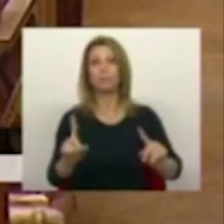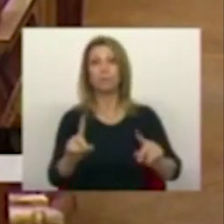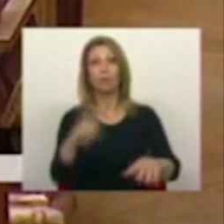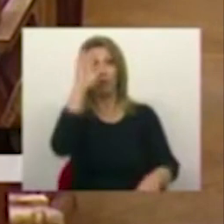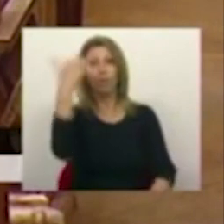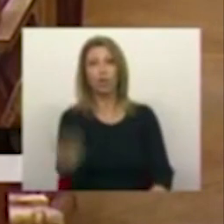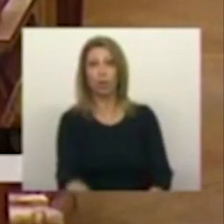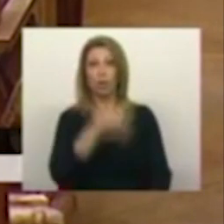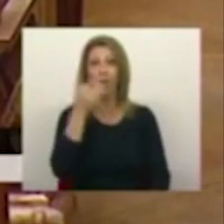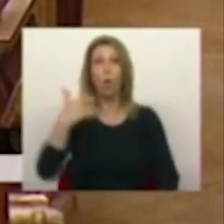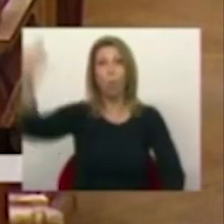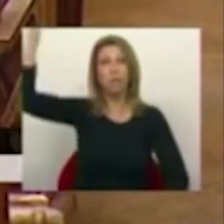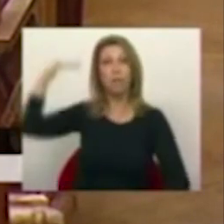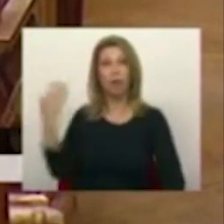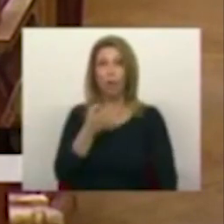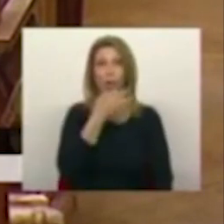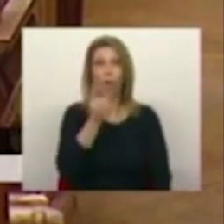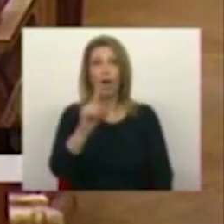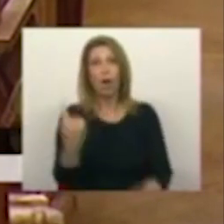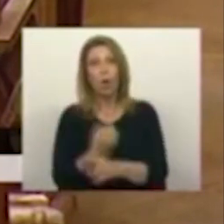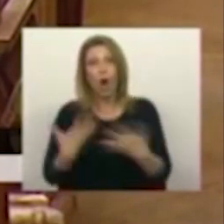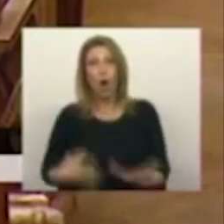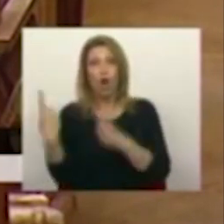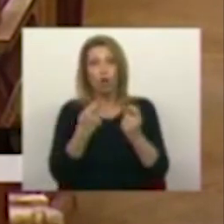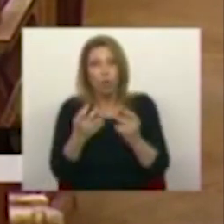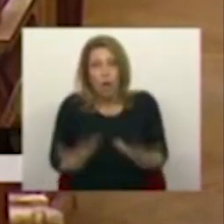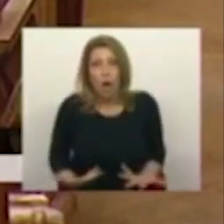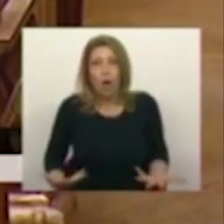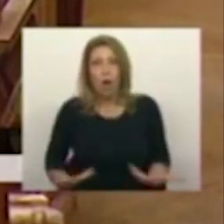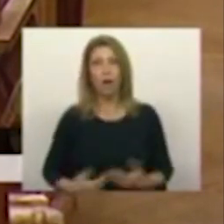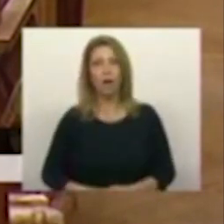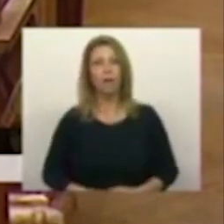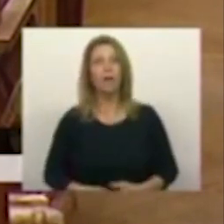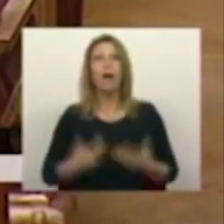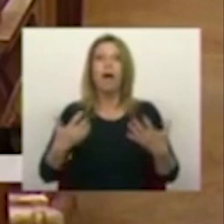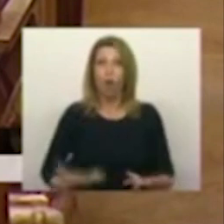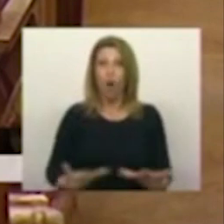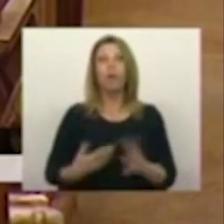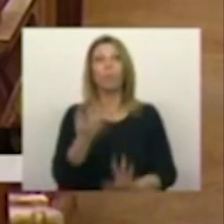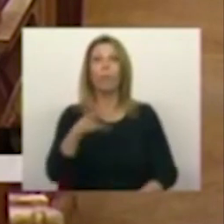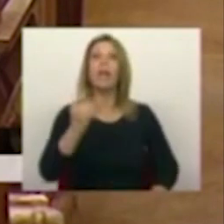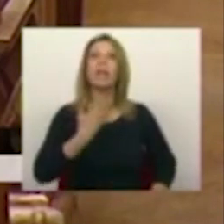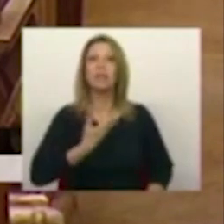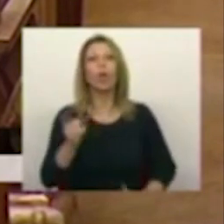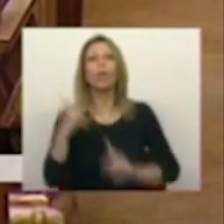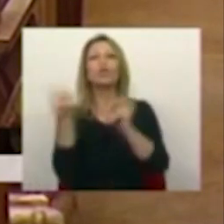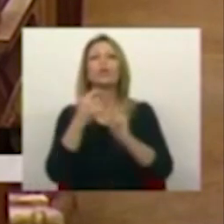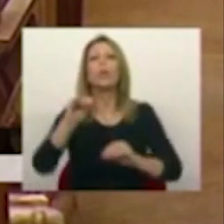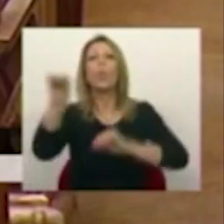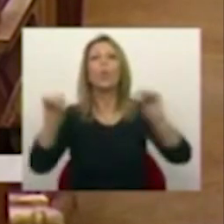fala daquilo que neste momento está em cima da mesa. Sr. Deputado, o que está em cima da mesa para o PSD é que neste momento não se discute a localização.